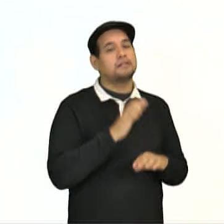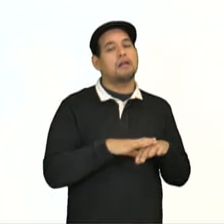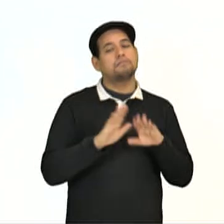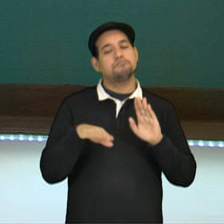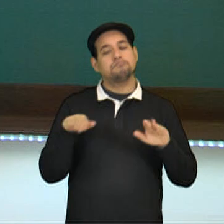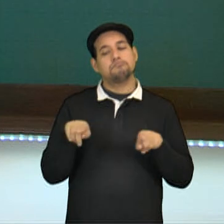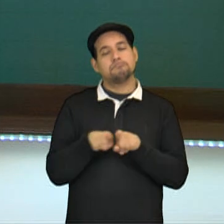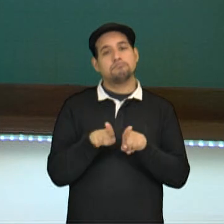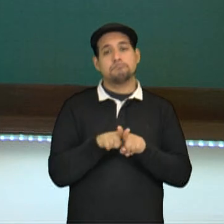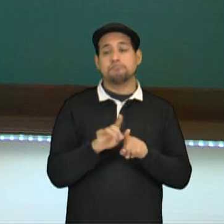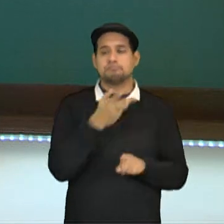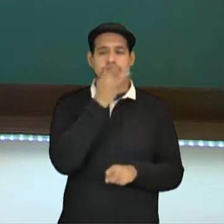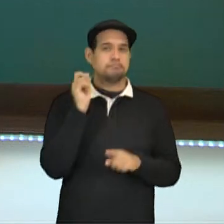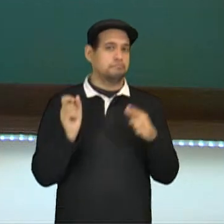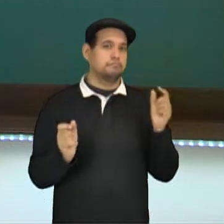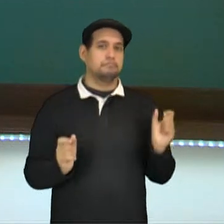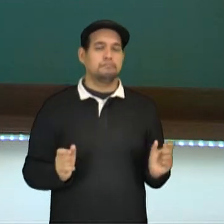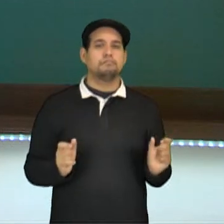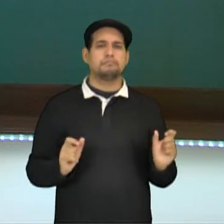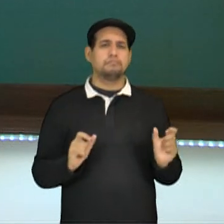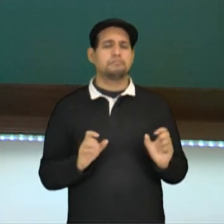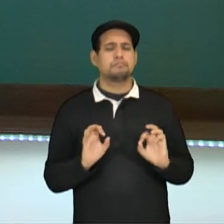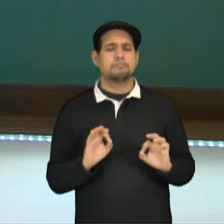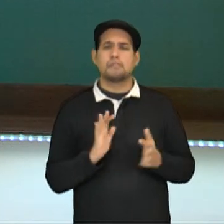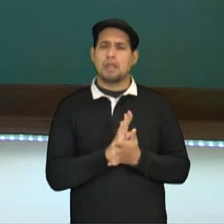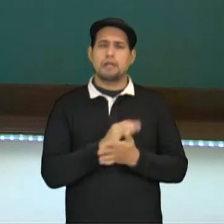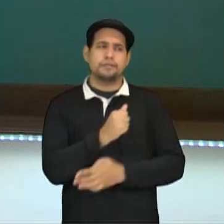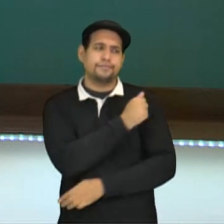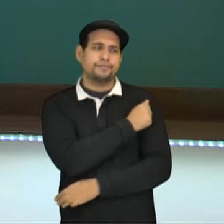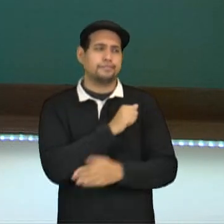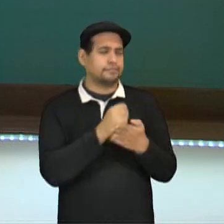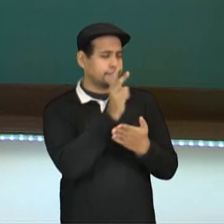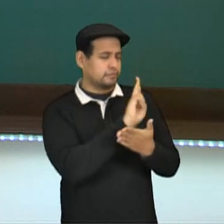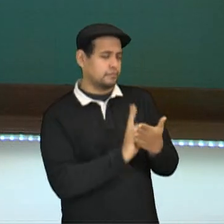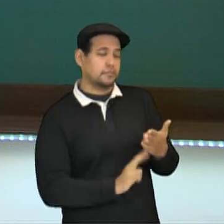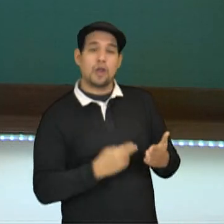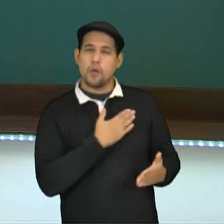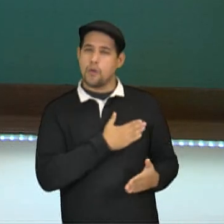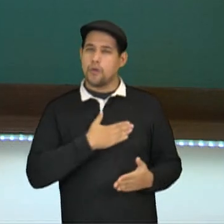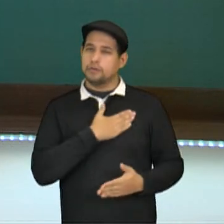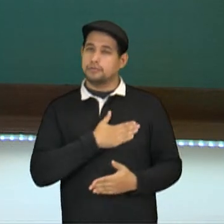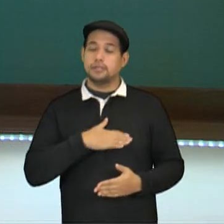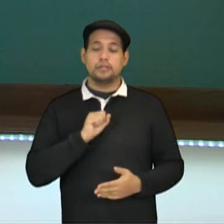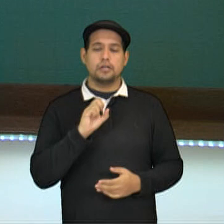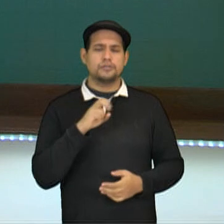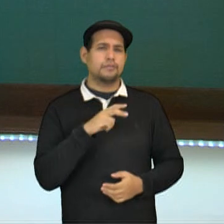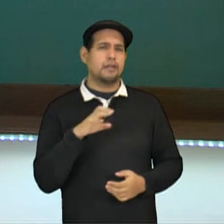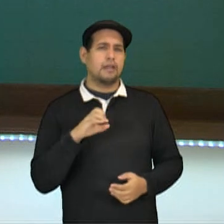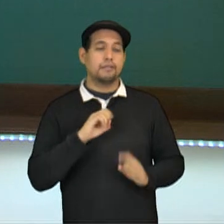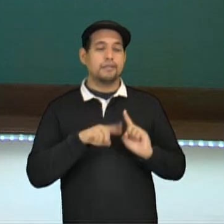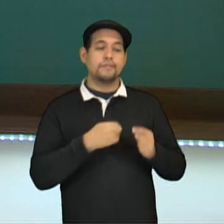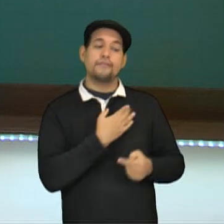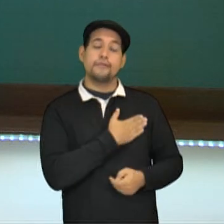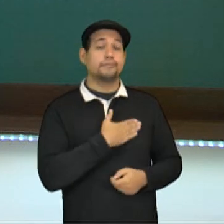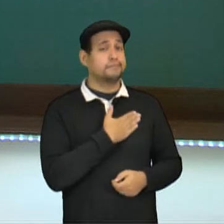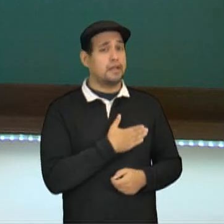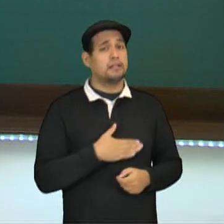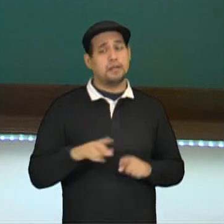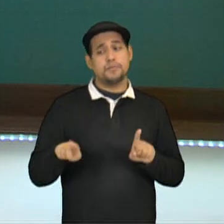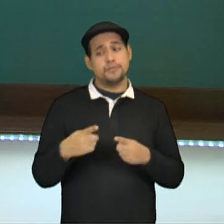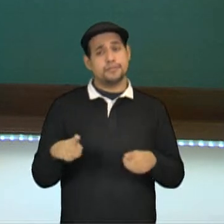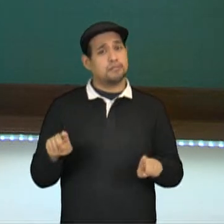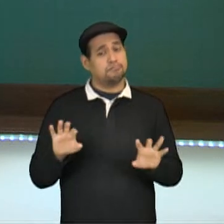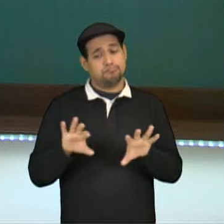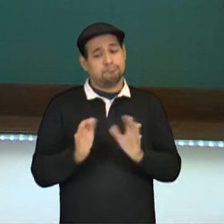muito subjetivo do pessoal, né? Com certeza alguns alunos vão ler e gostar mais da forma do soneto e outros vão gostar mais da forma da letra